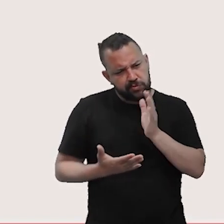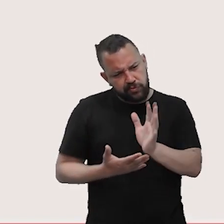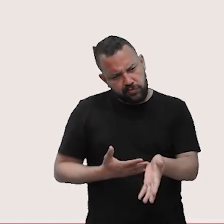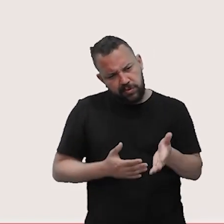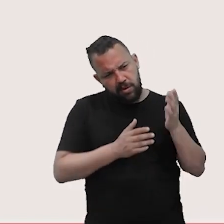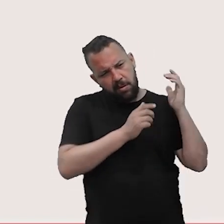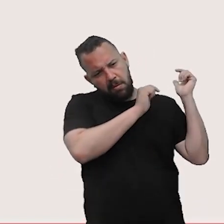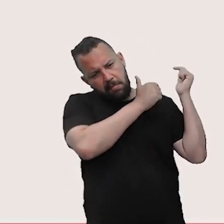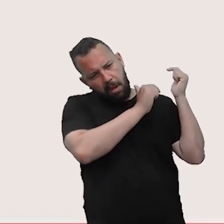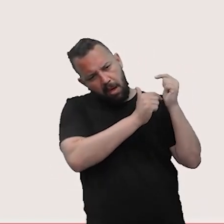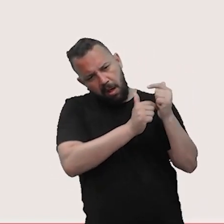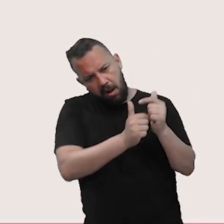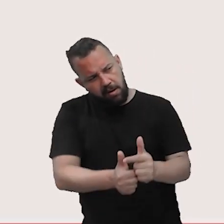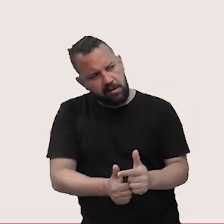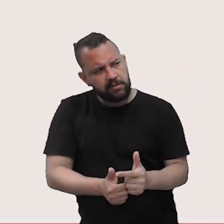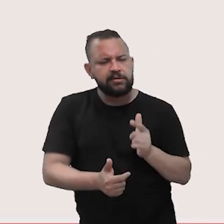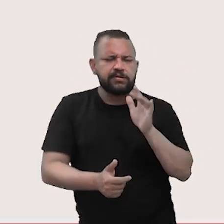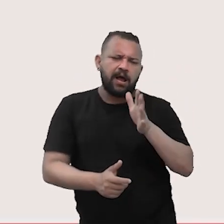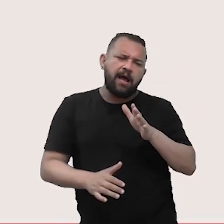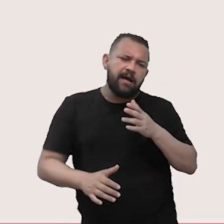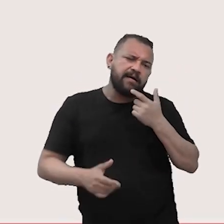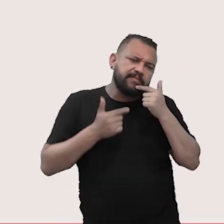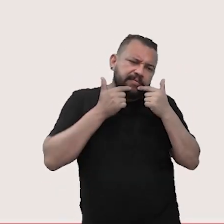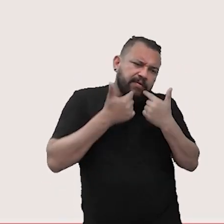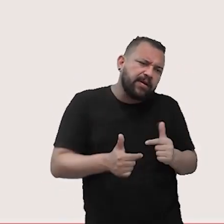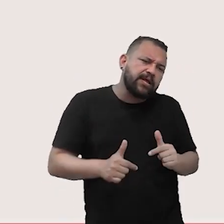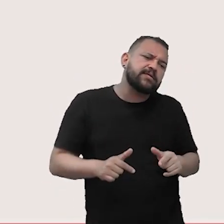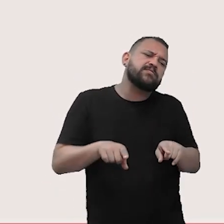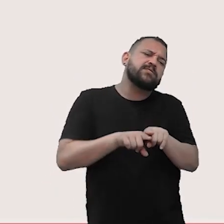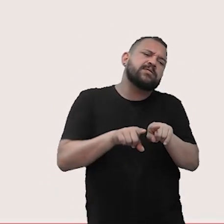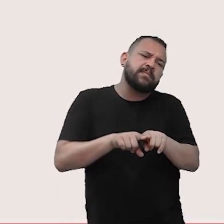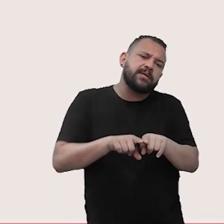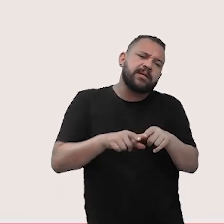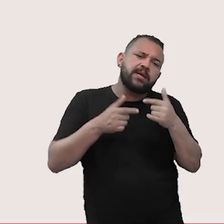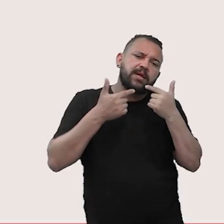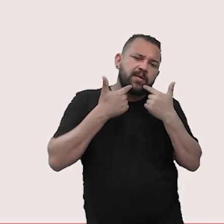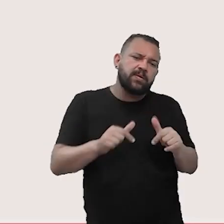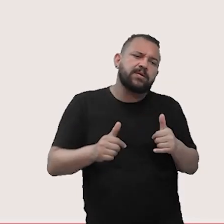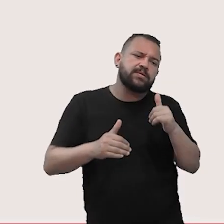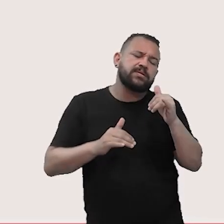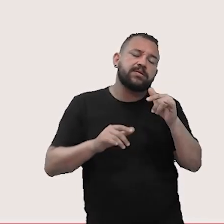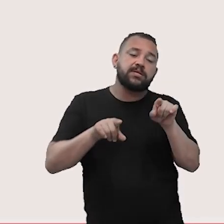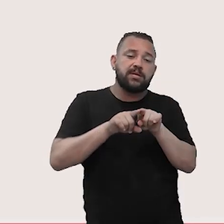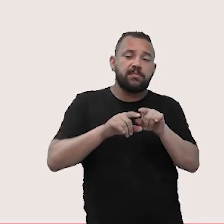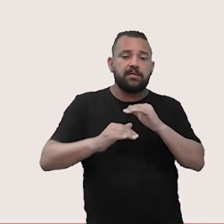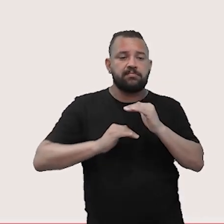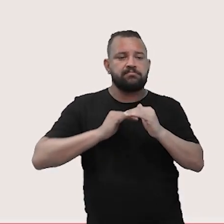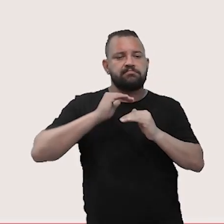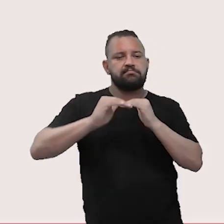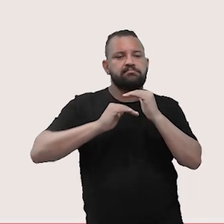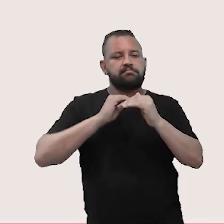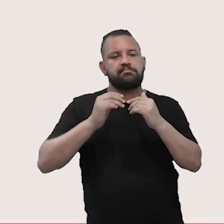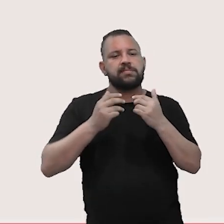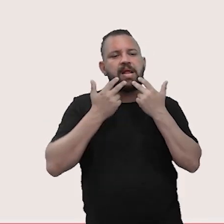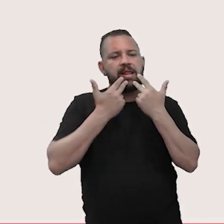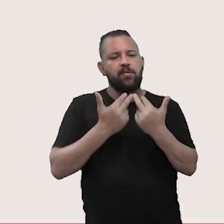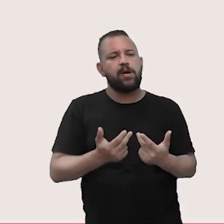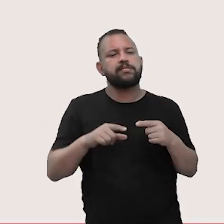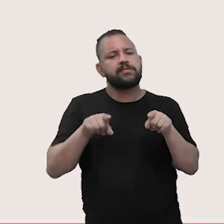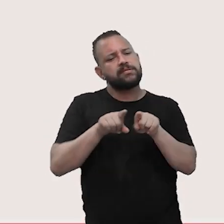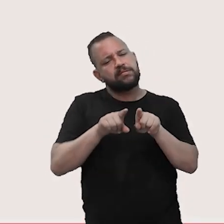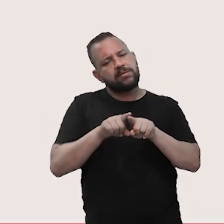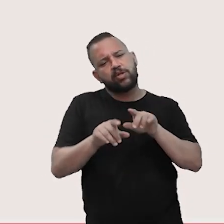das variações linguísticas e nível de linguagem, quando fala em nível de linguagem, a linguagem ela está presente em todos os textos, sejam